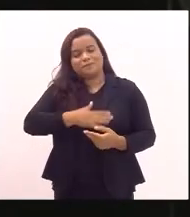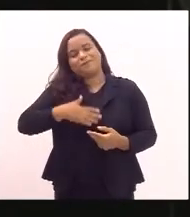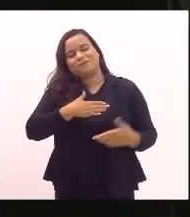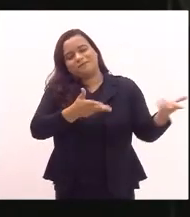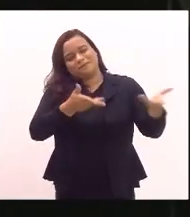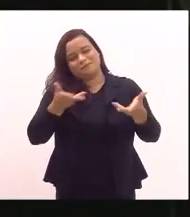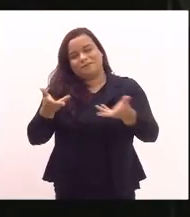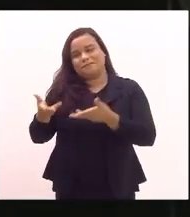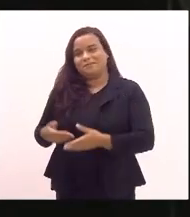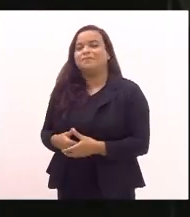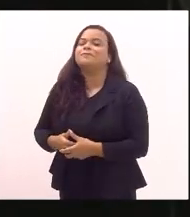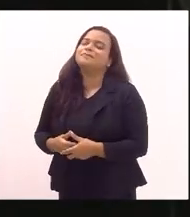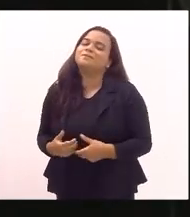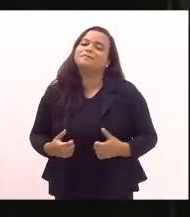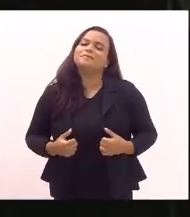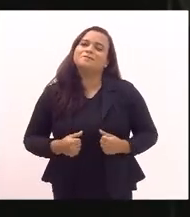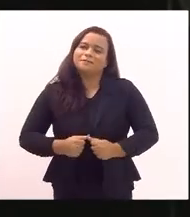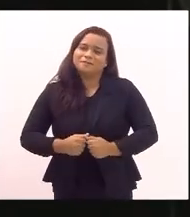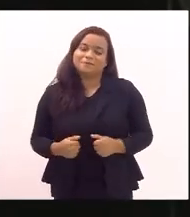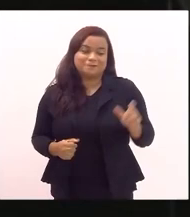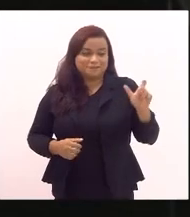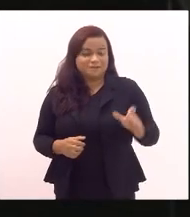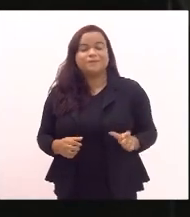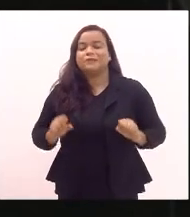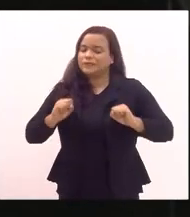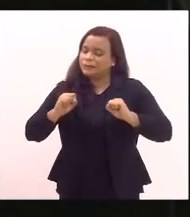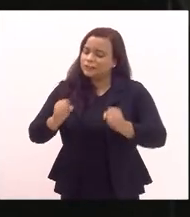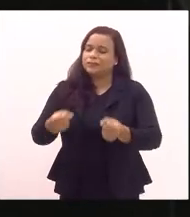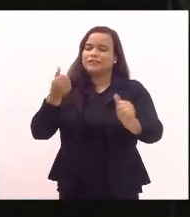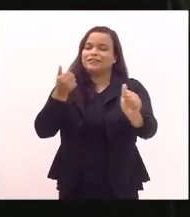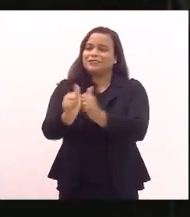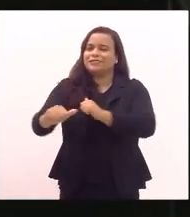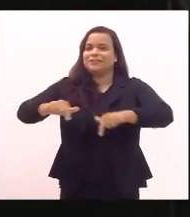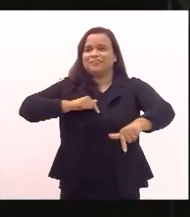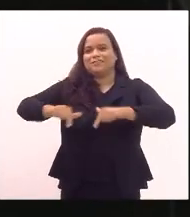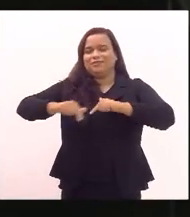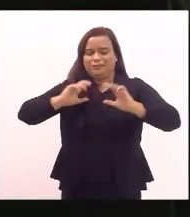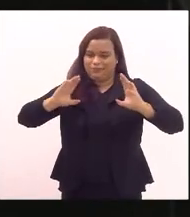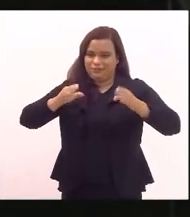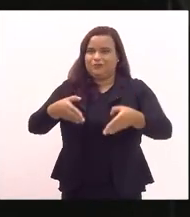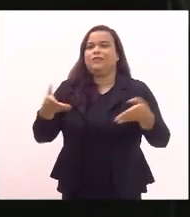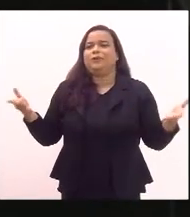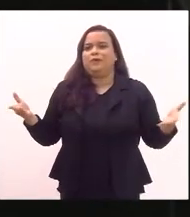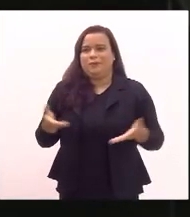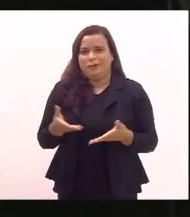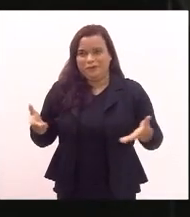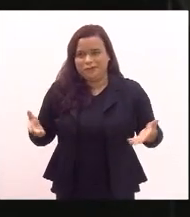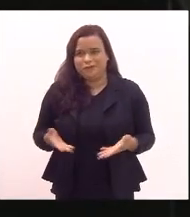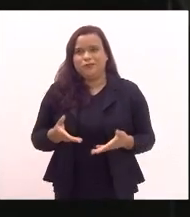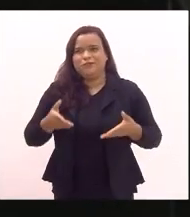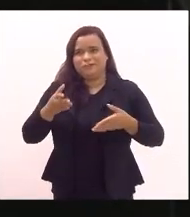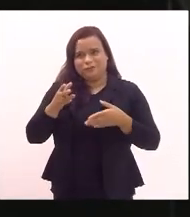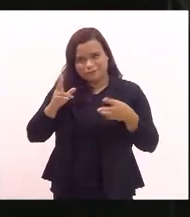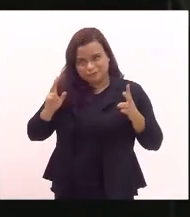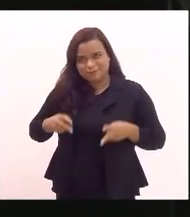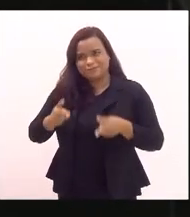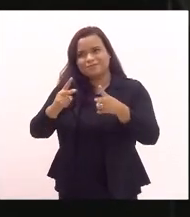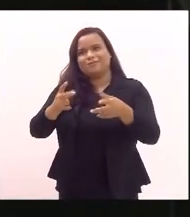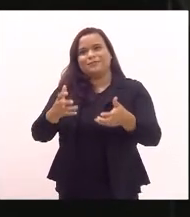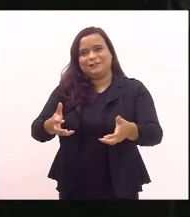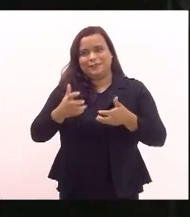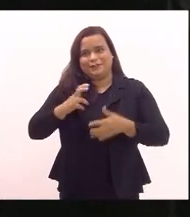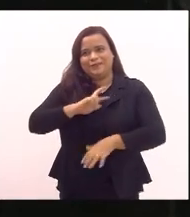recebê-la uma lutadora uma esportista e hoje caminhando aí para ocupar um